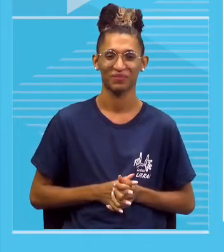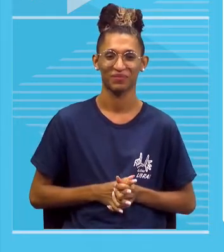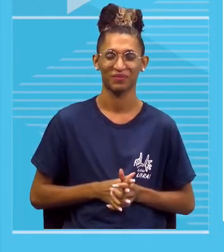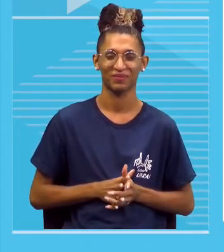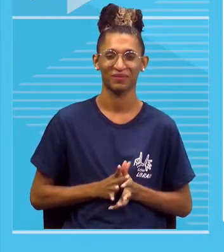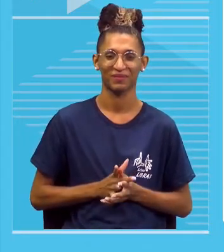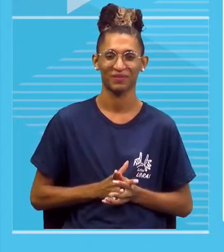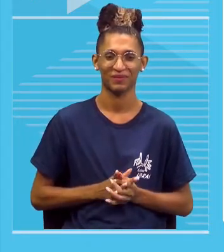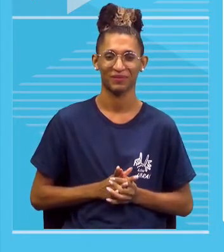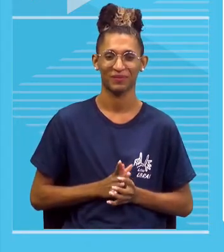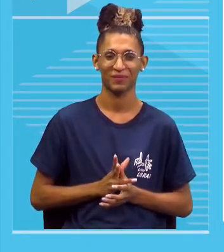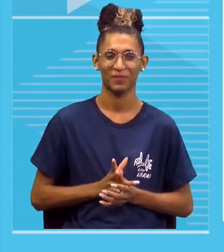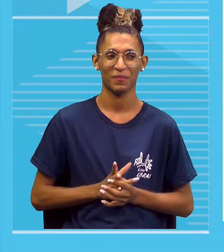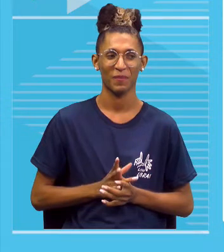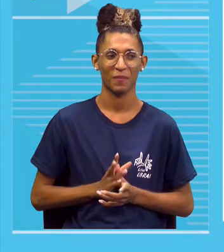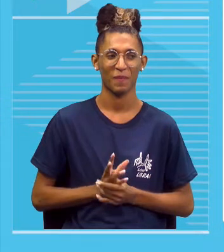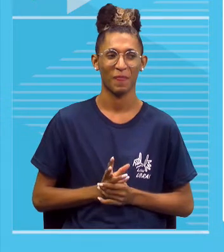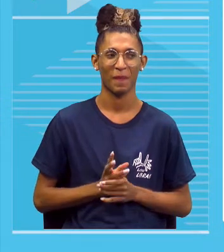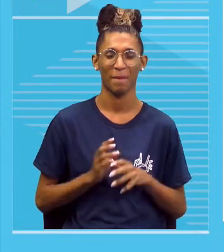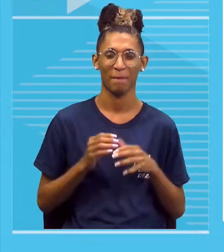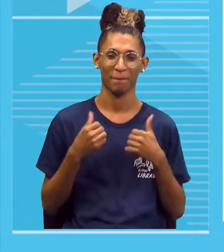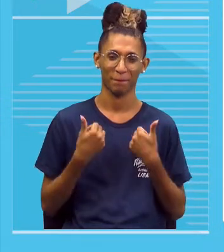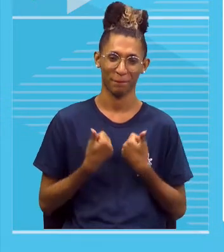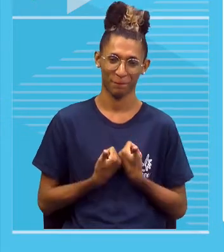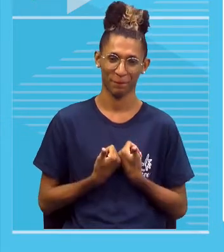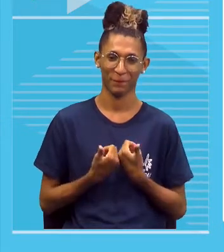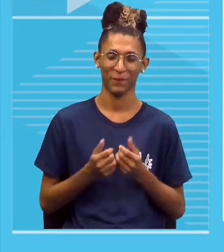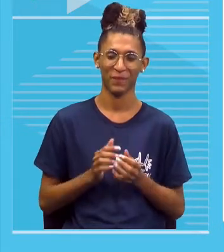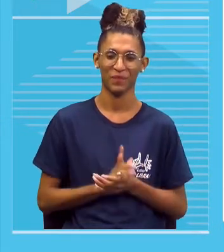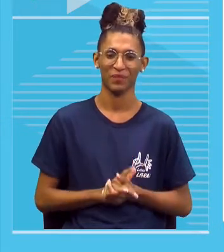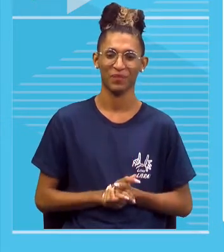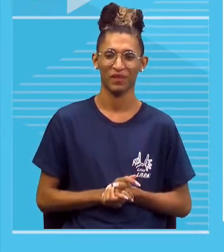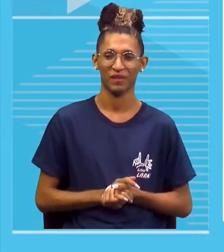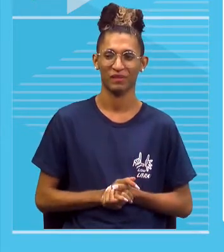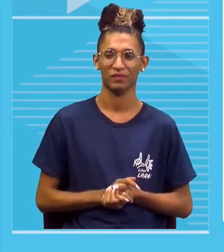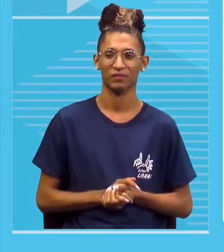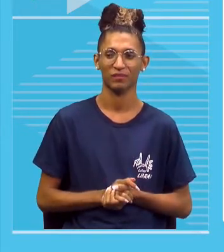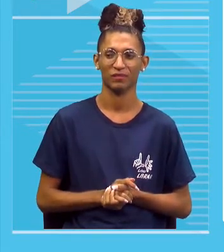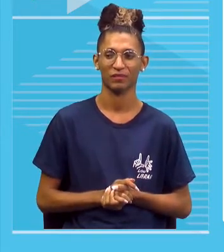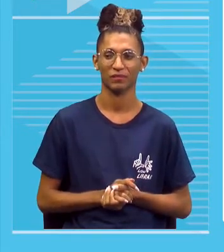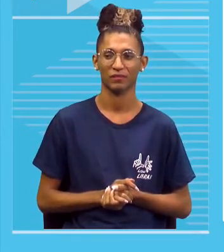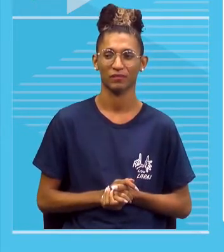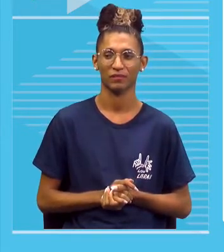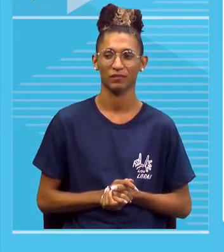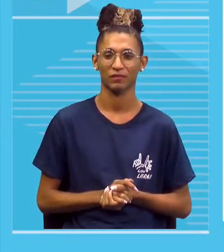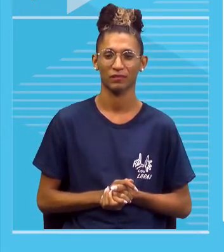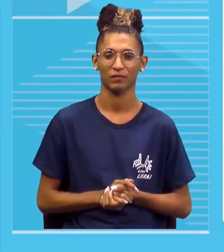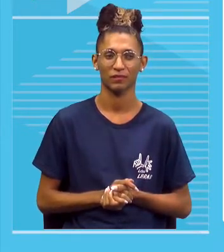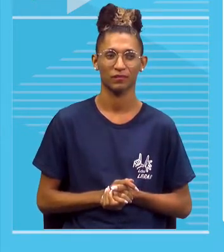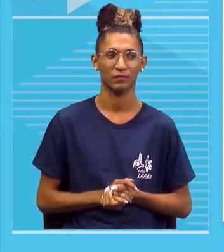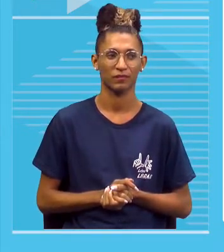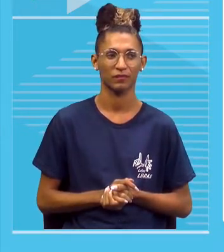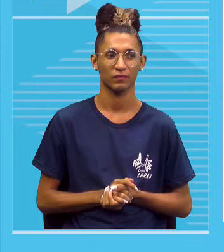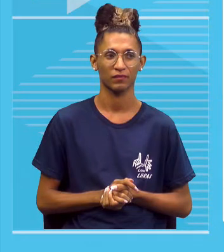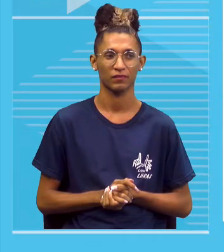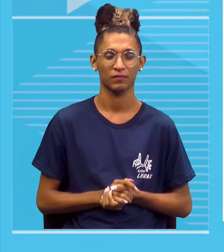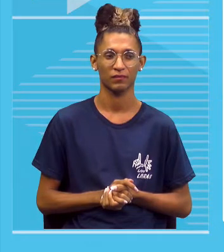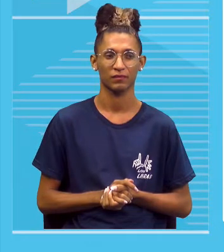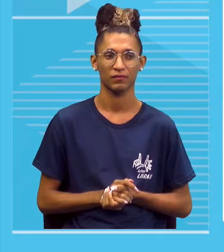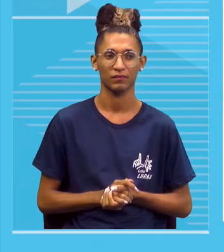a beleza de boa de boa de boa